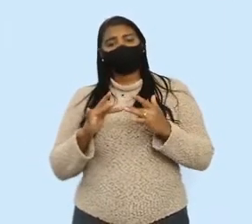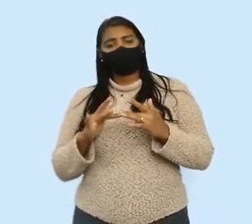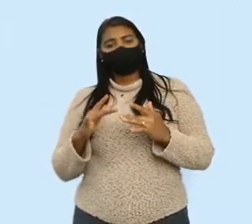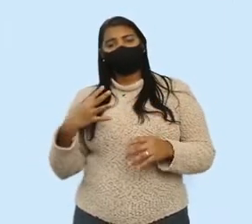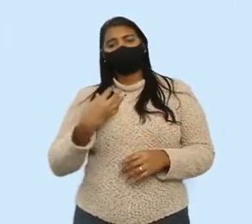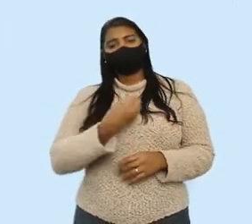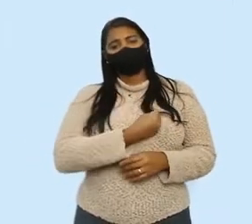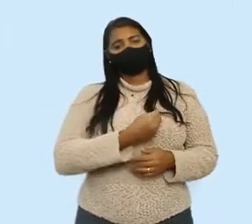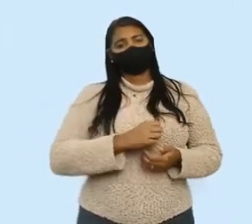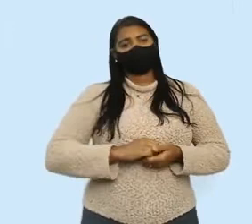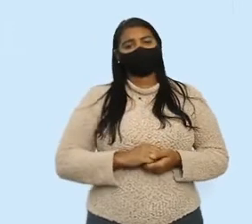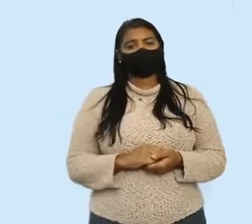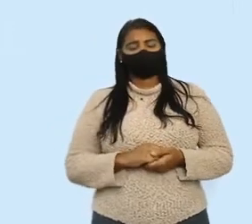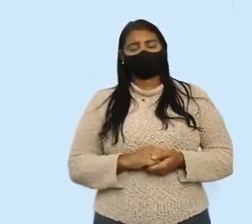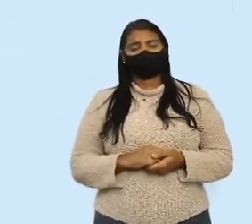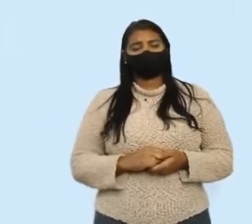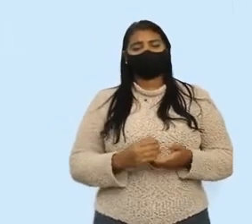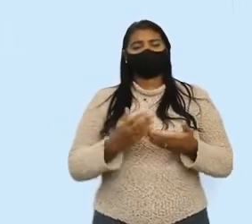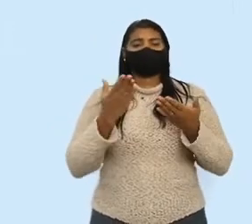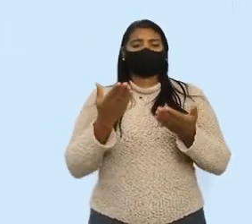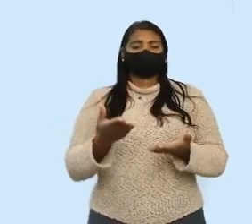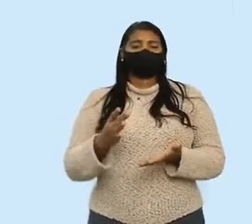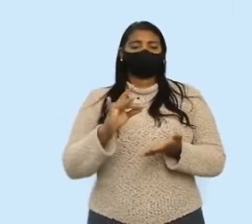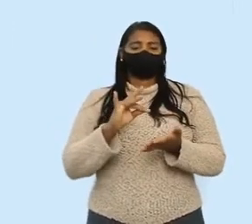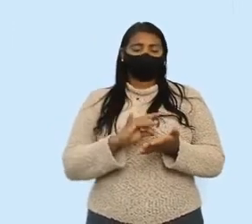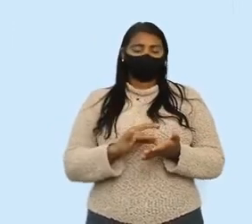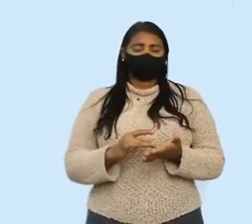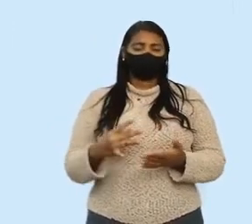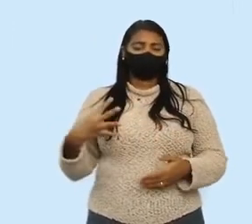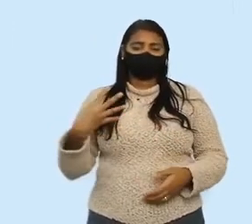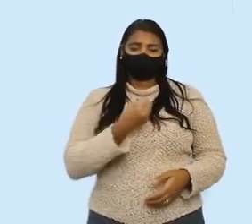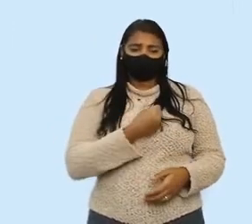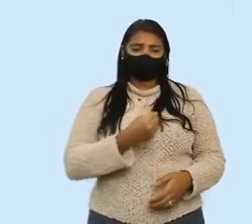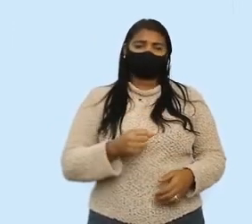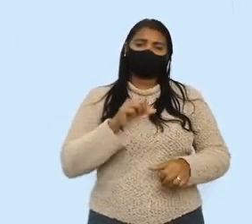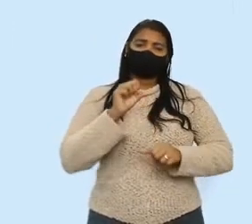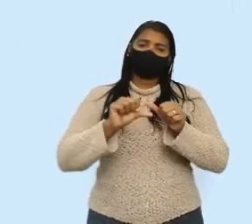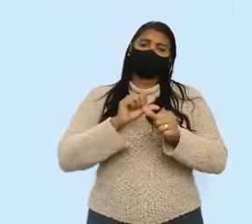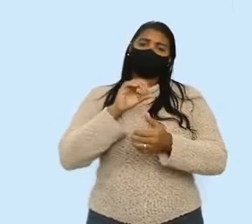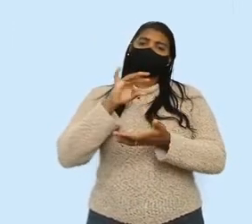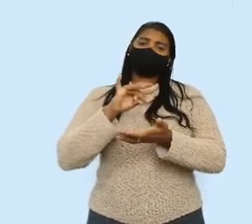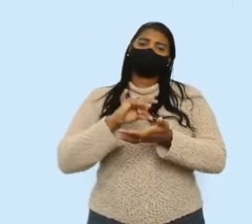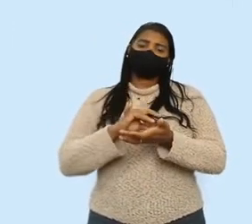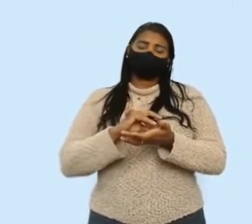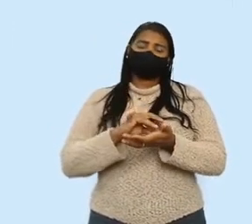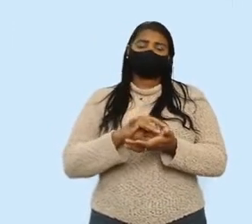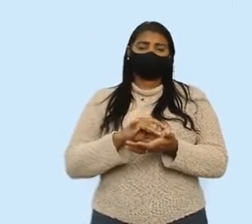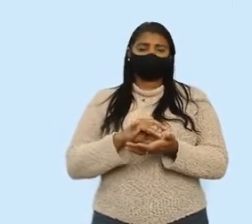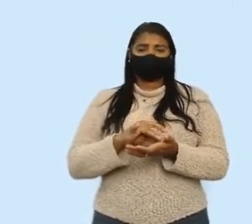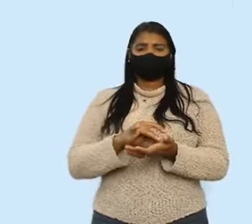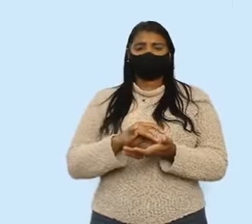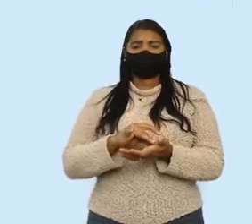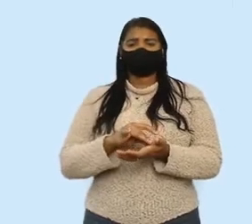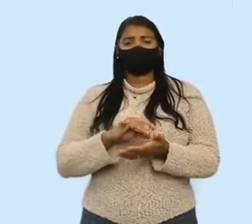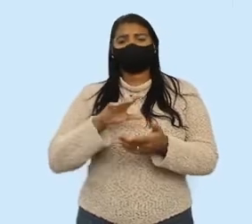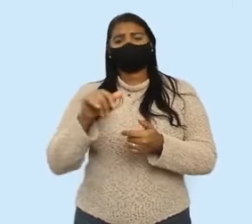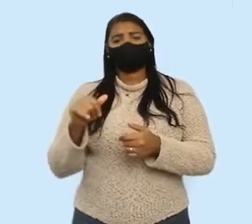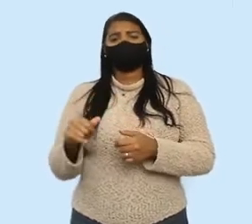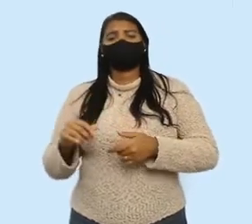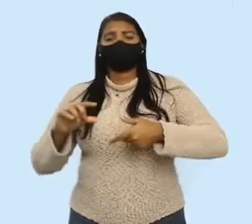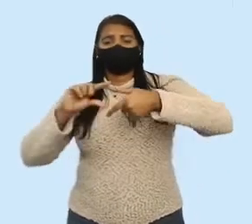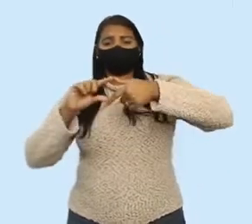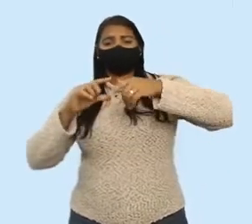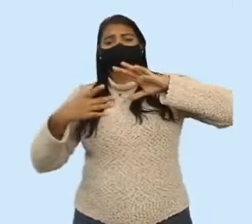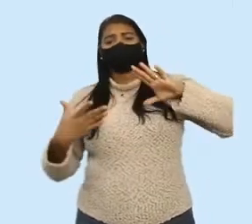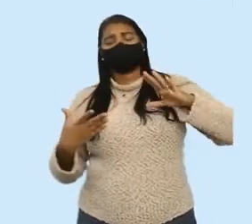à salvação, é algo ligado a você ser um predestinado. Então veja que muda o conceito de trabalho dentro do mundo moderno, que